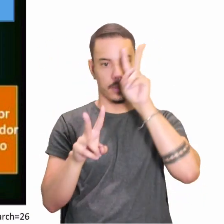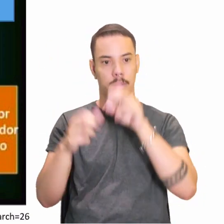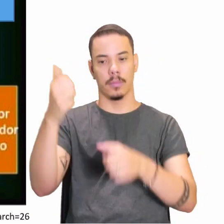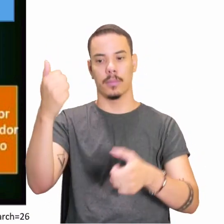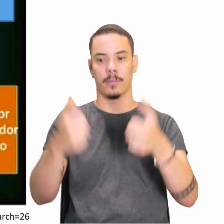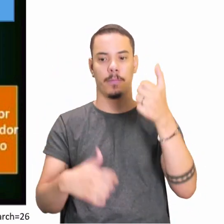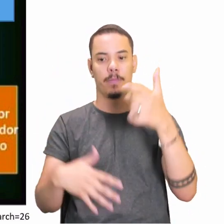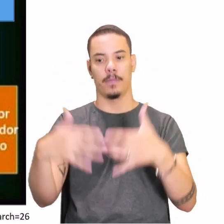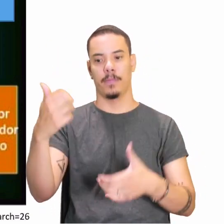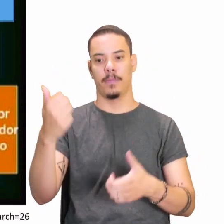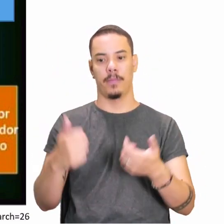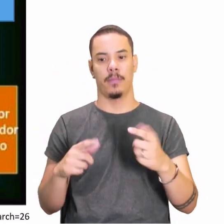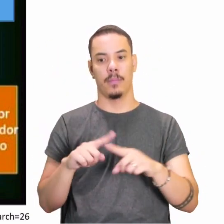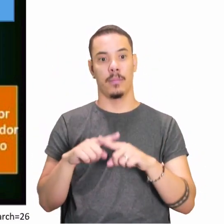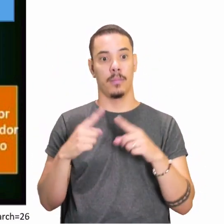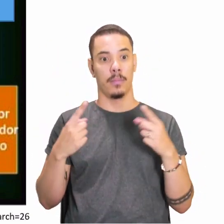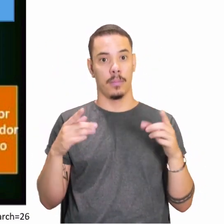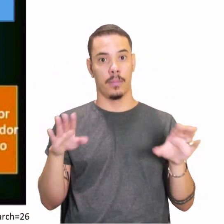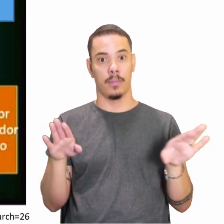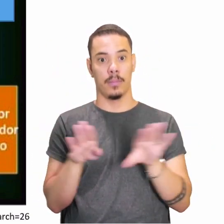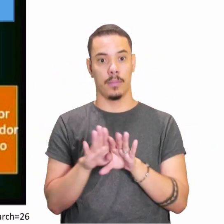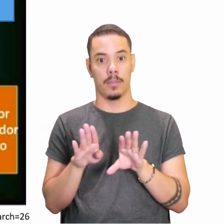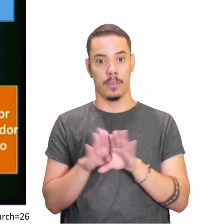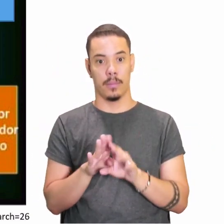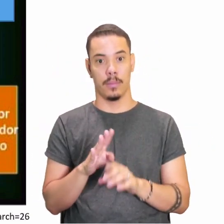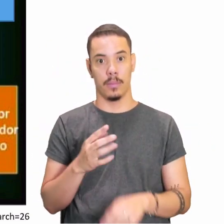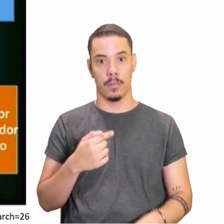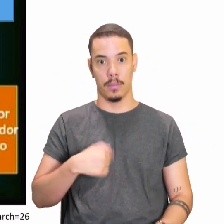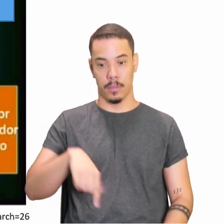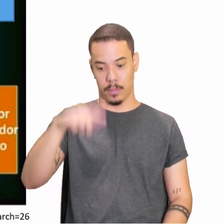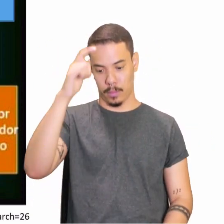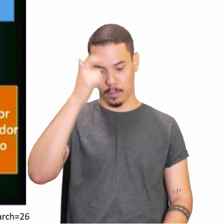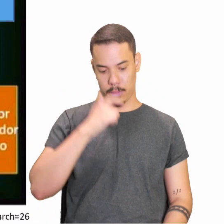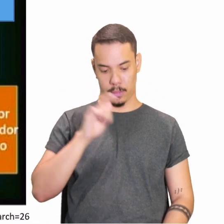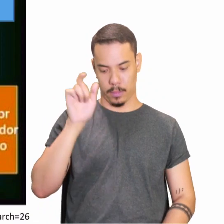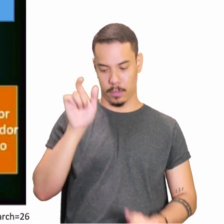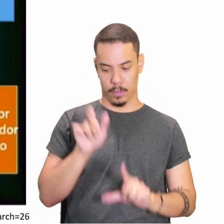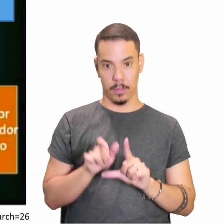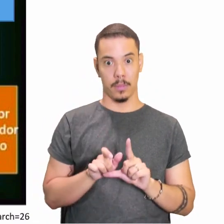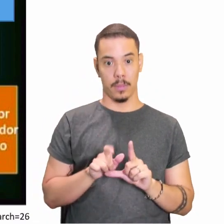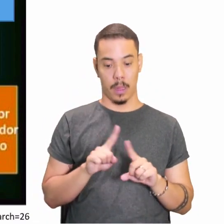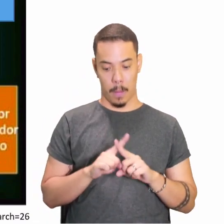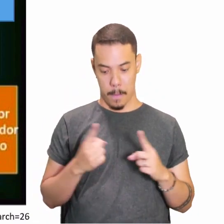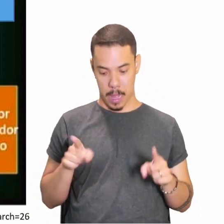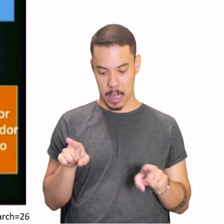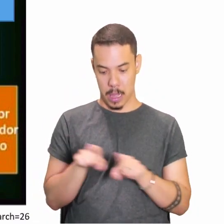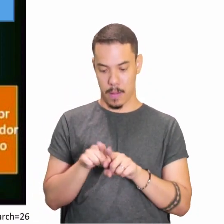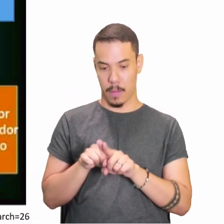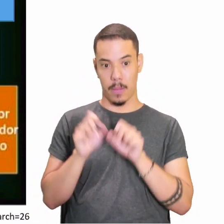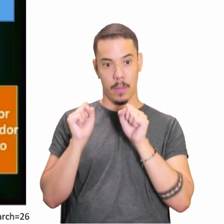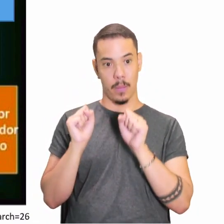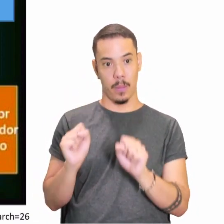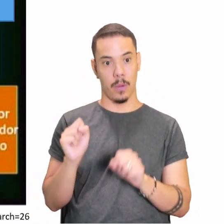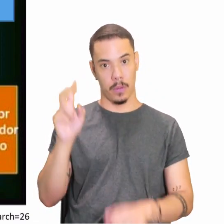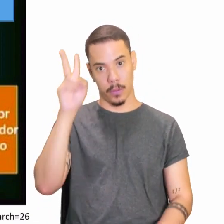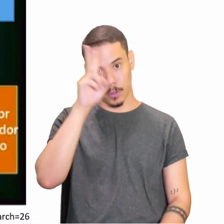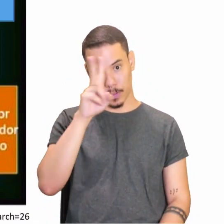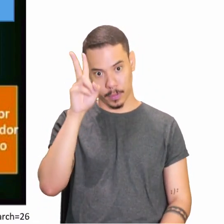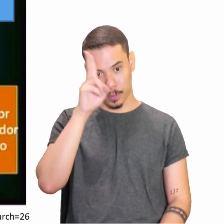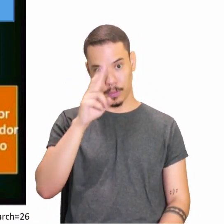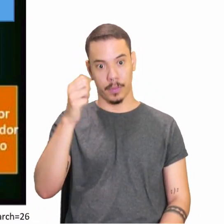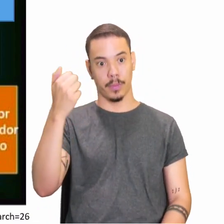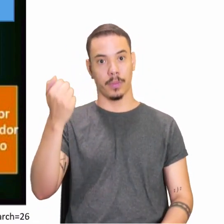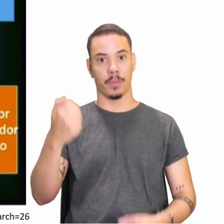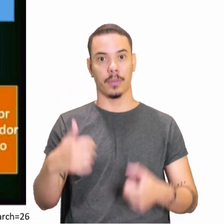história sendo aí também um personagem. Mas ele também pode contar uma história,